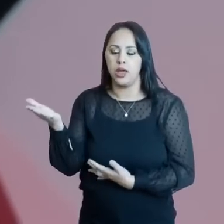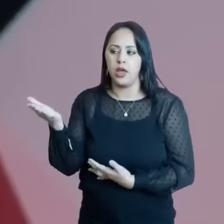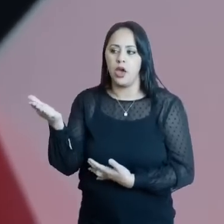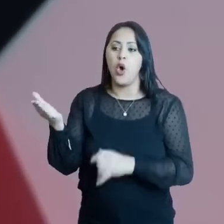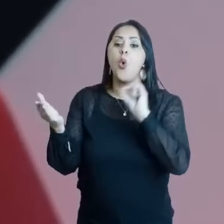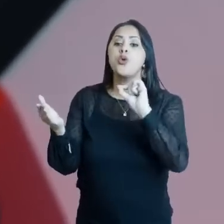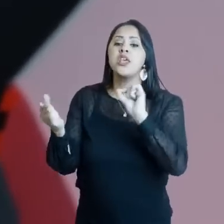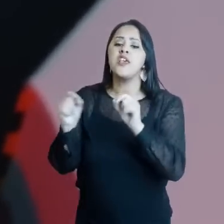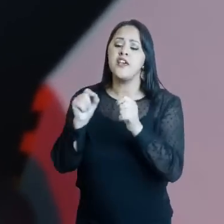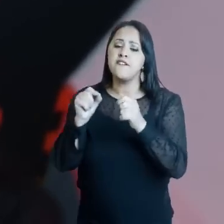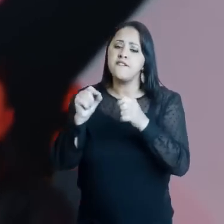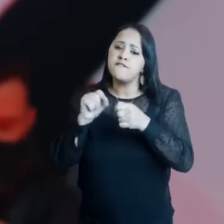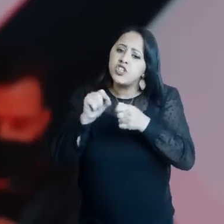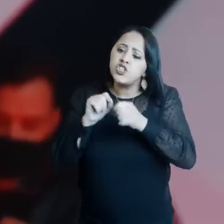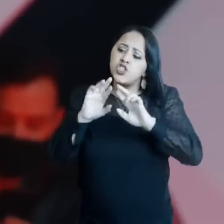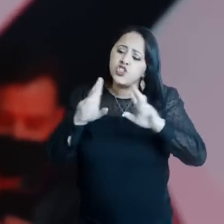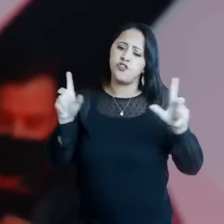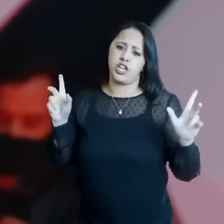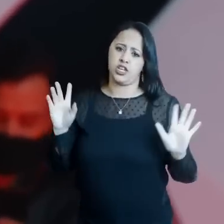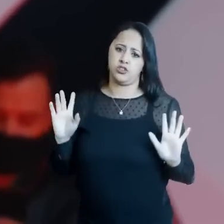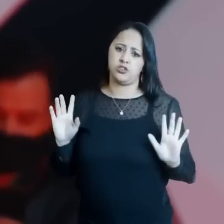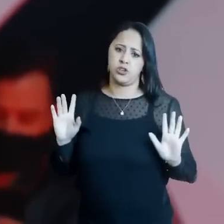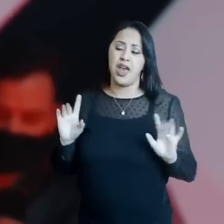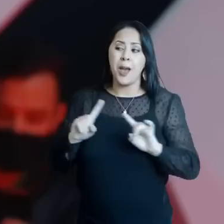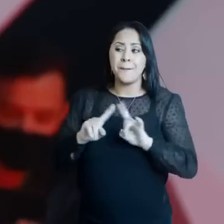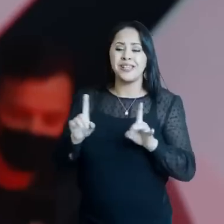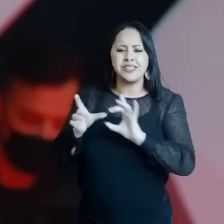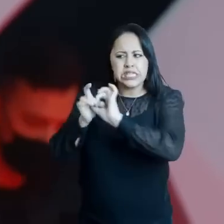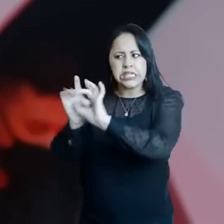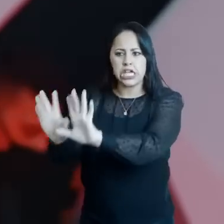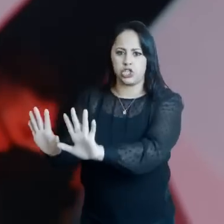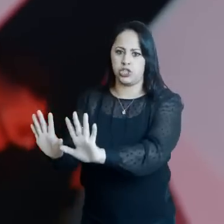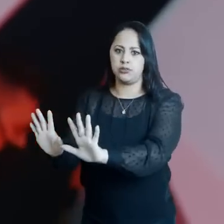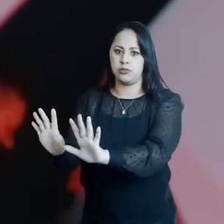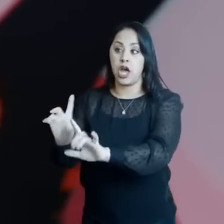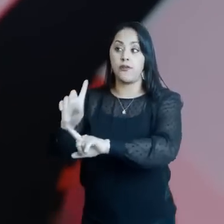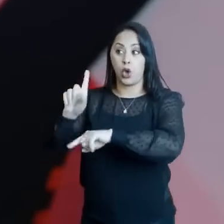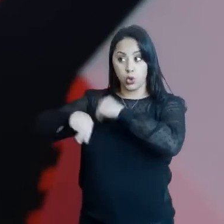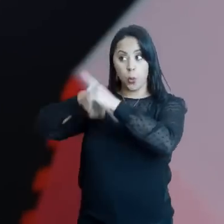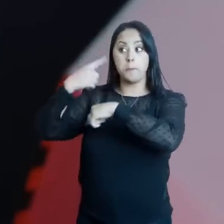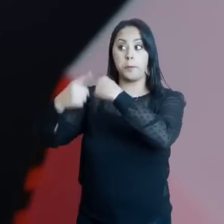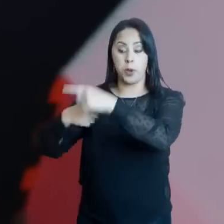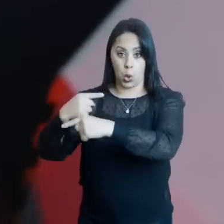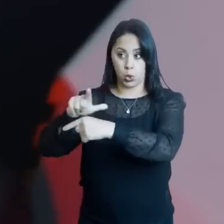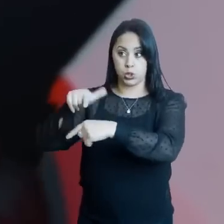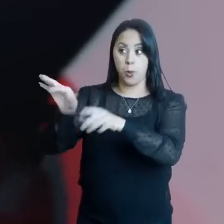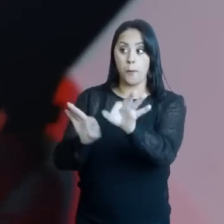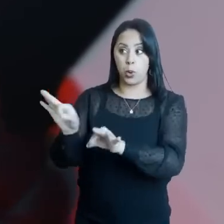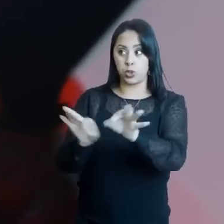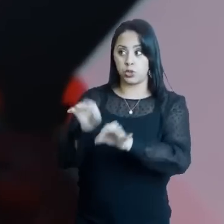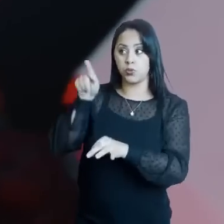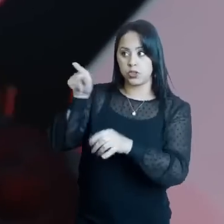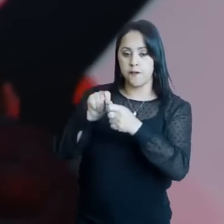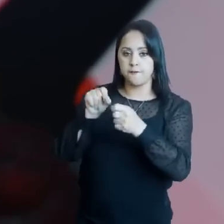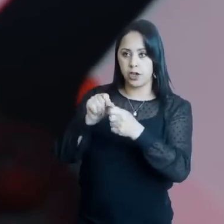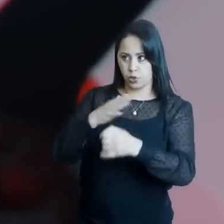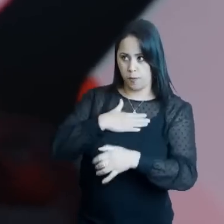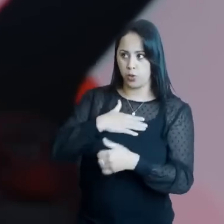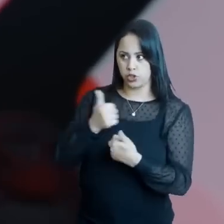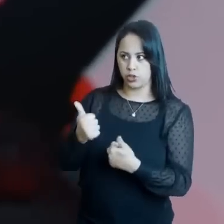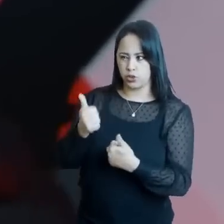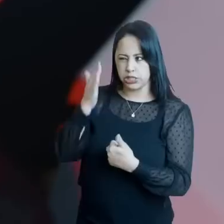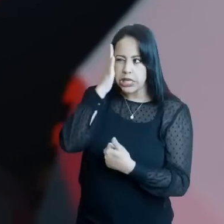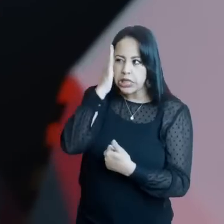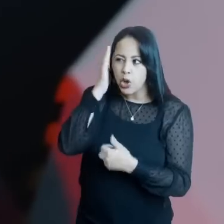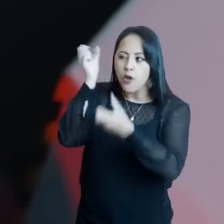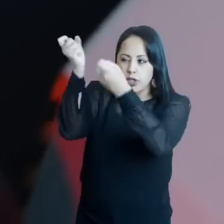que ficou diferente, mas não deixa ela corrigir nesse projeto. Fala com ela assim, no próximo você faz desse jeito. Eu era o cara que aprovava todos os